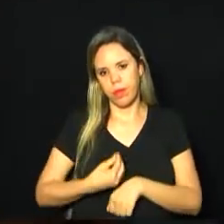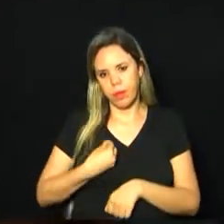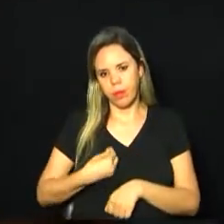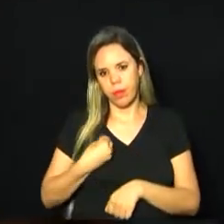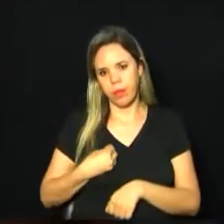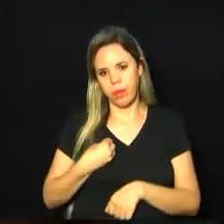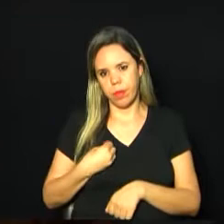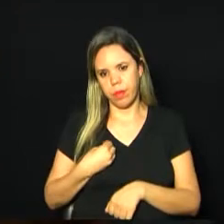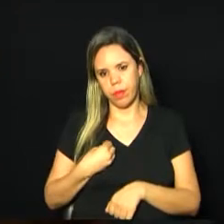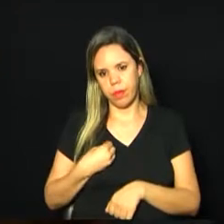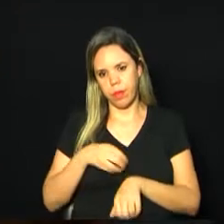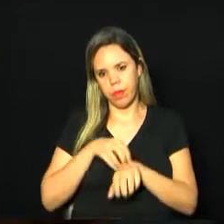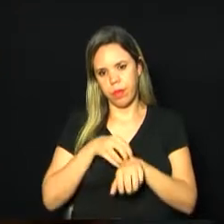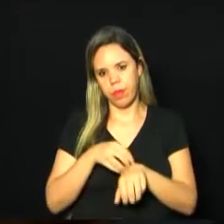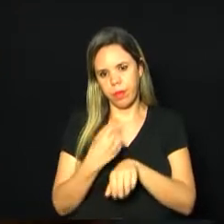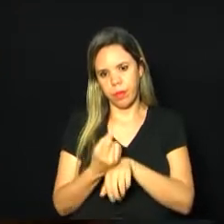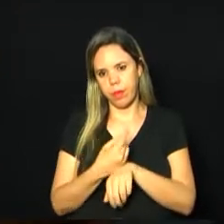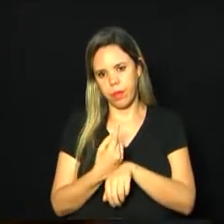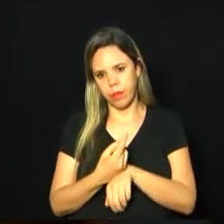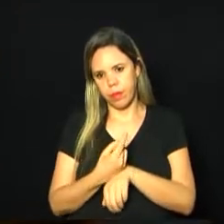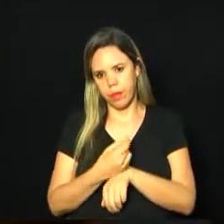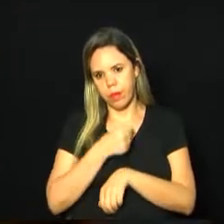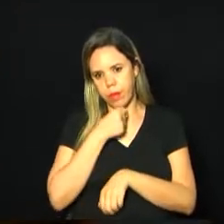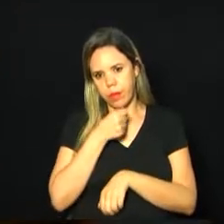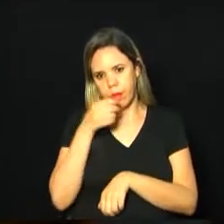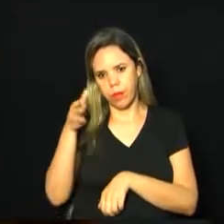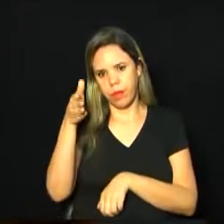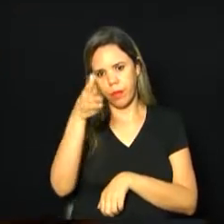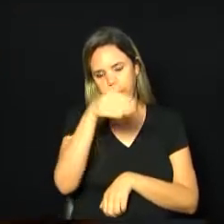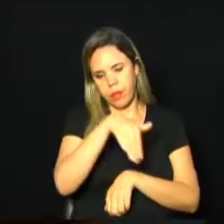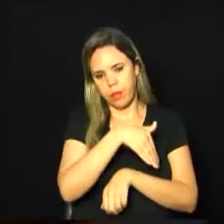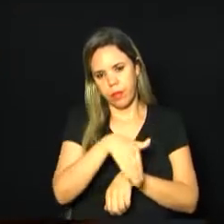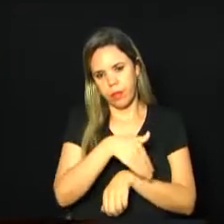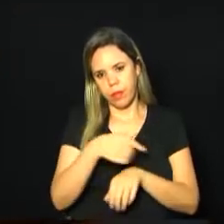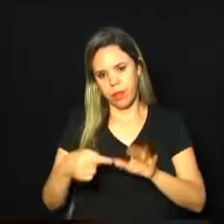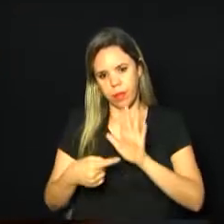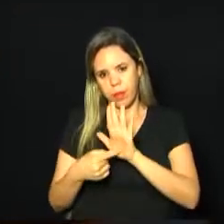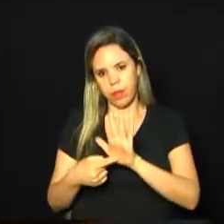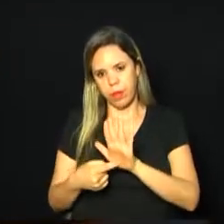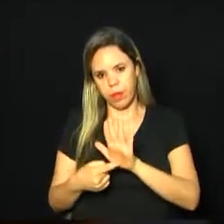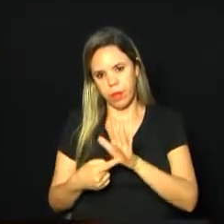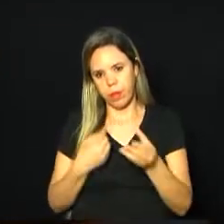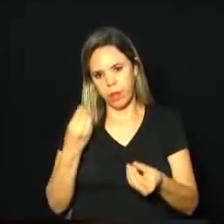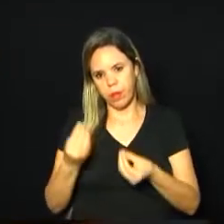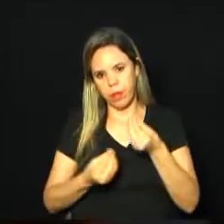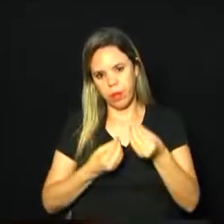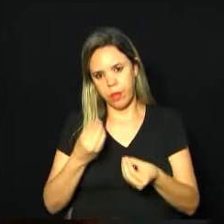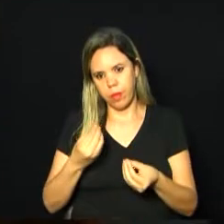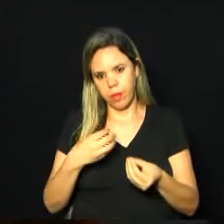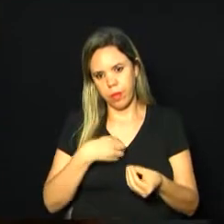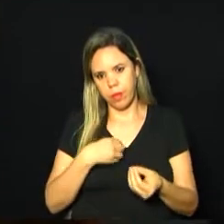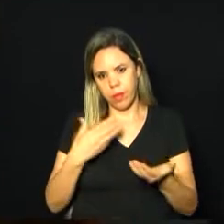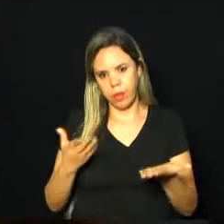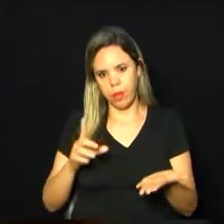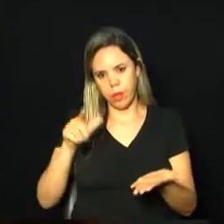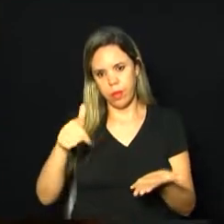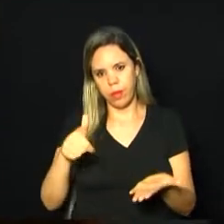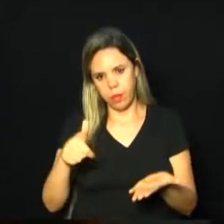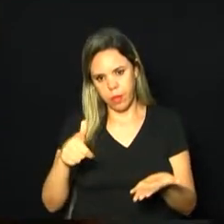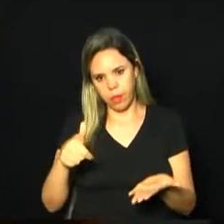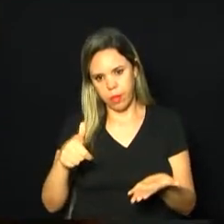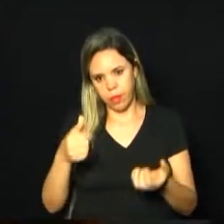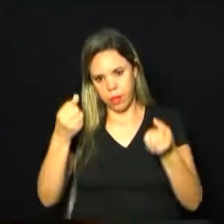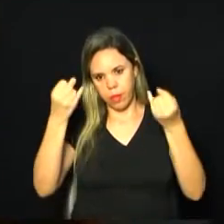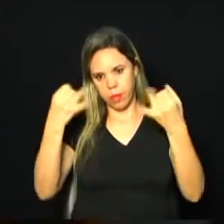pegou nossa viatura de reportagem foi andar pelas ruas para mostrar um pouquinho de como é a esse clima aqui mas daqui a pouco